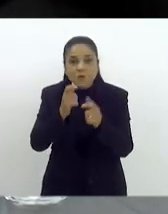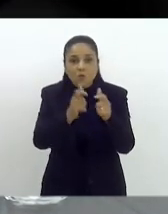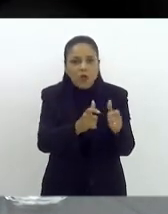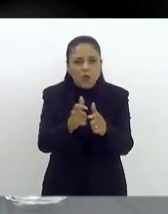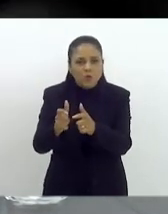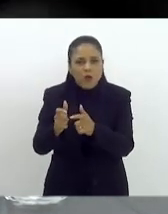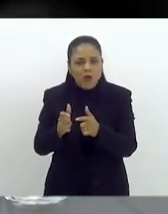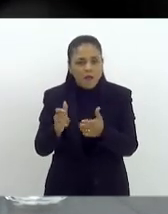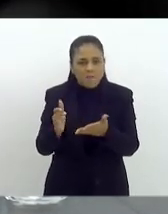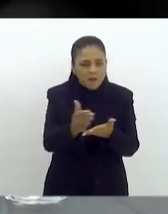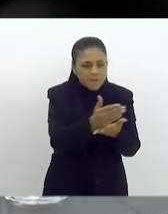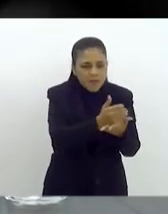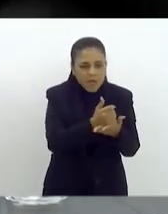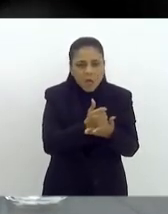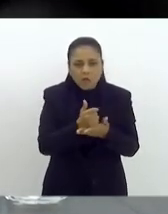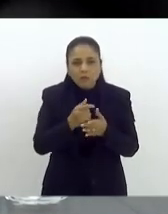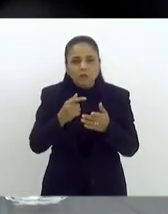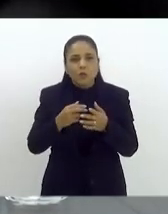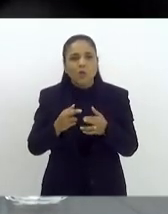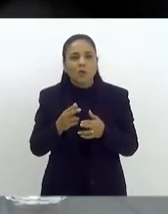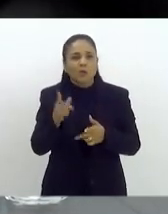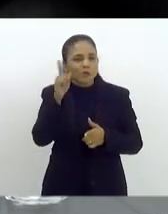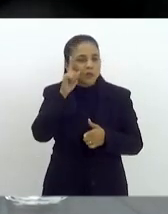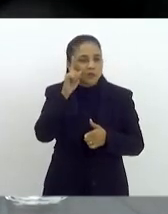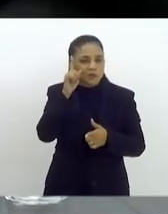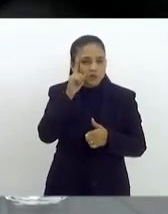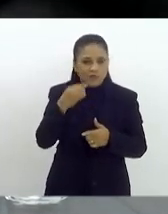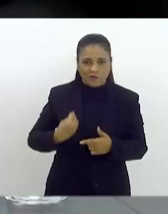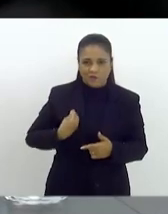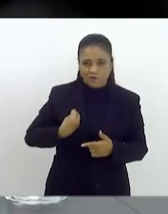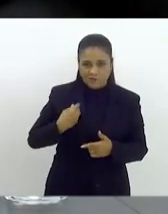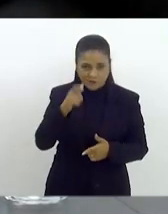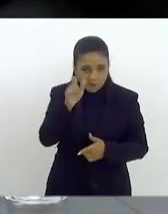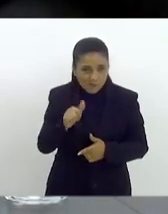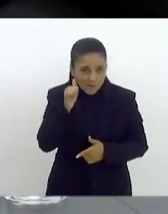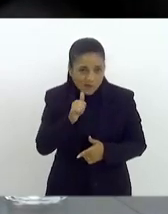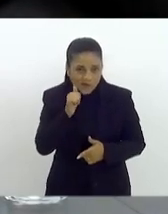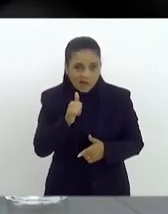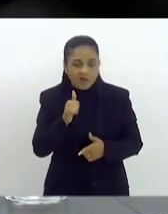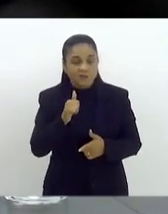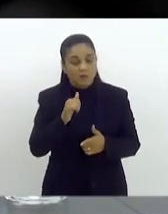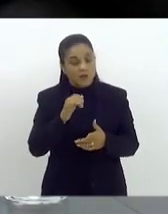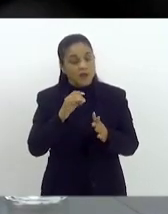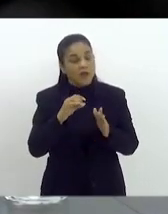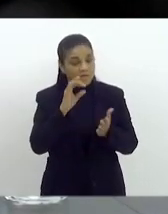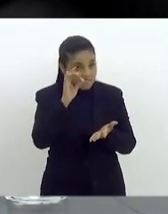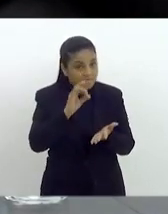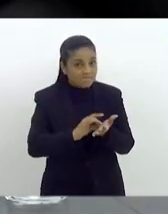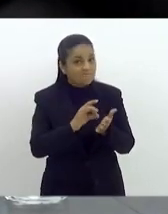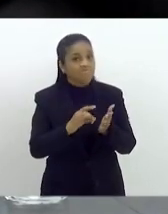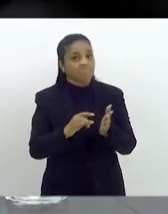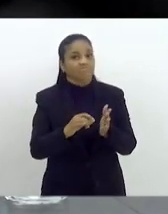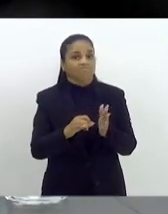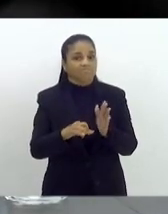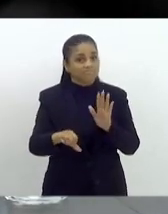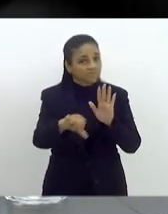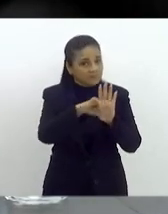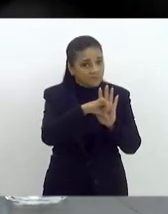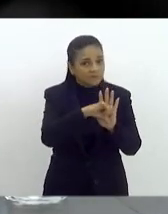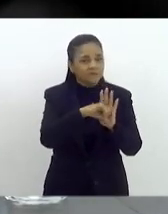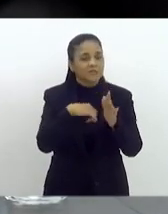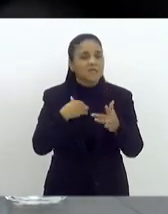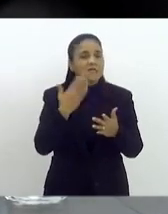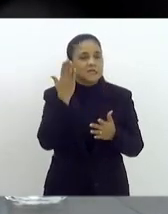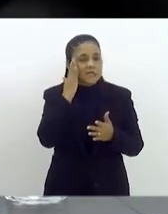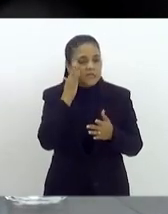da rotina dessa mulher e através dessa realidade que é virtual Como eu disse as consequências são reais então entendendo o seu trajeto